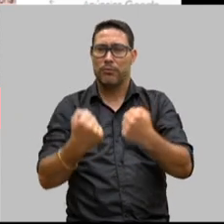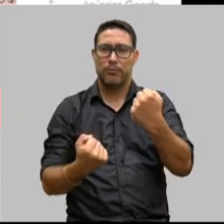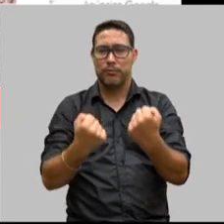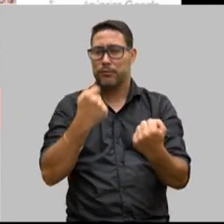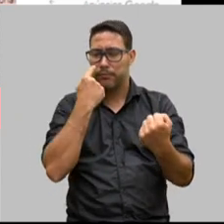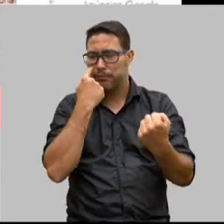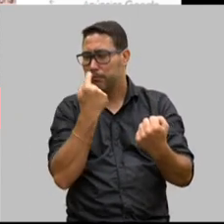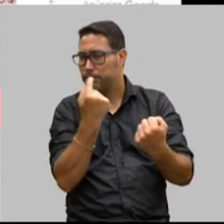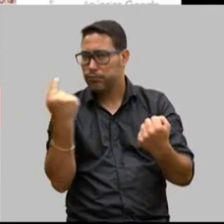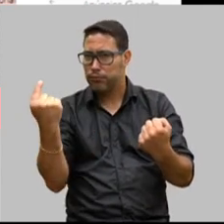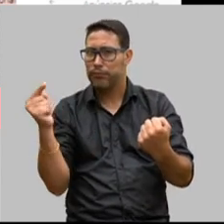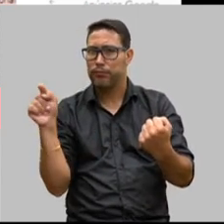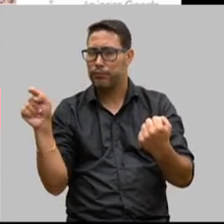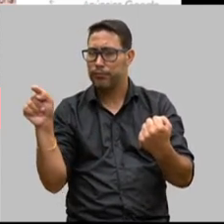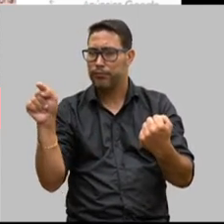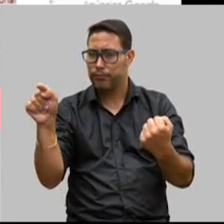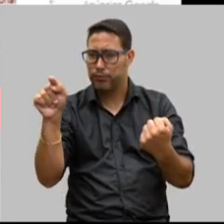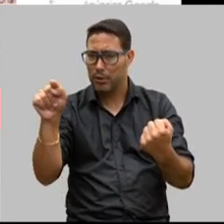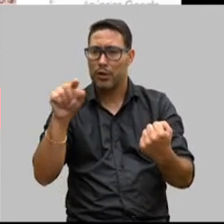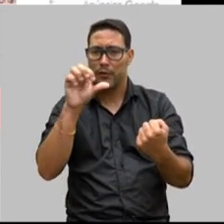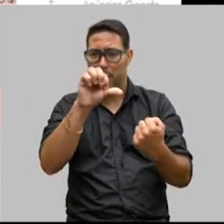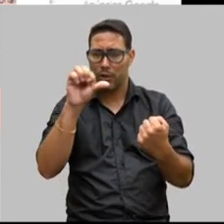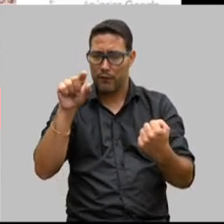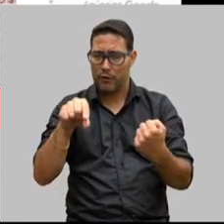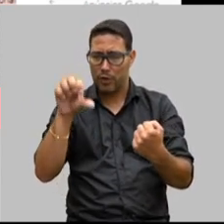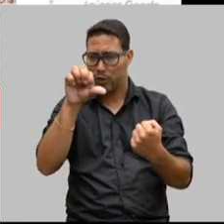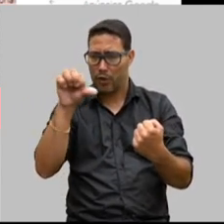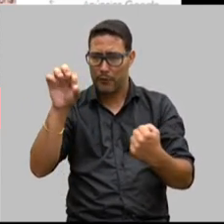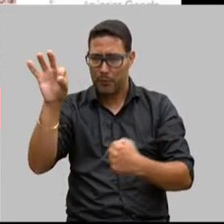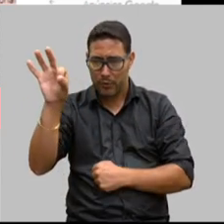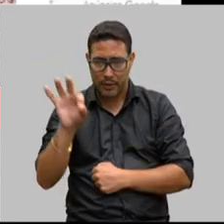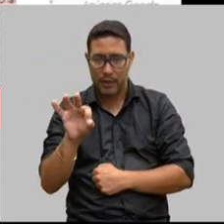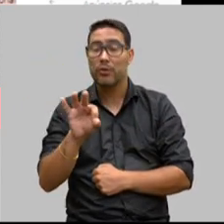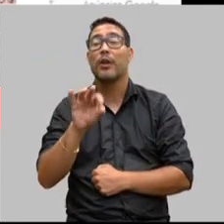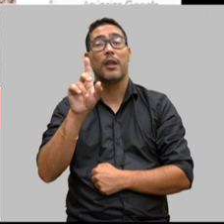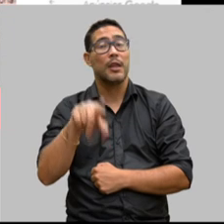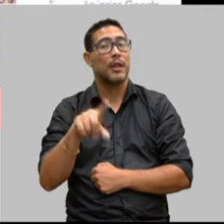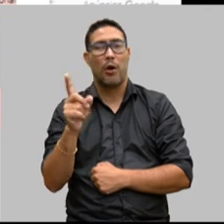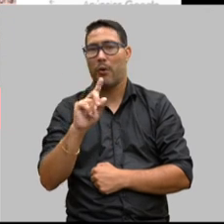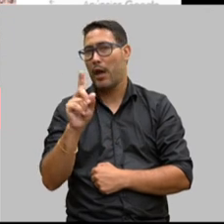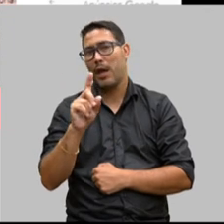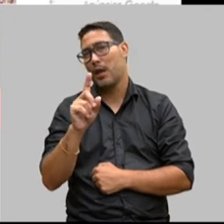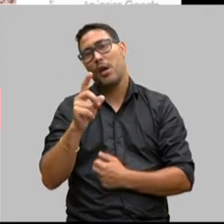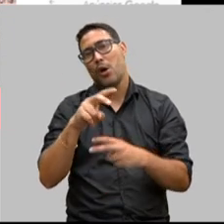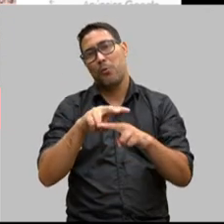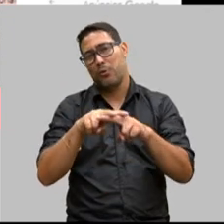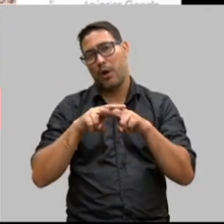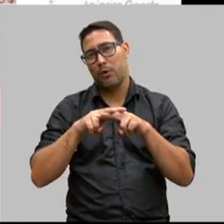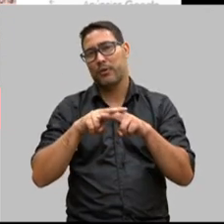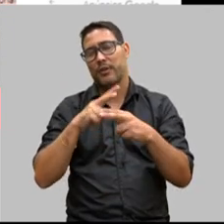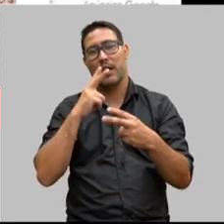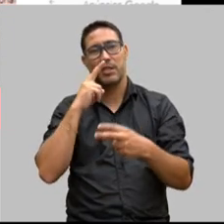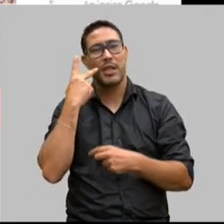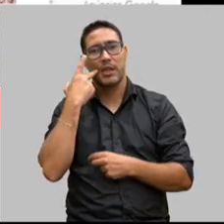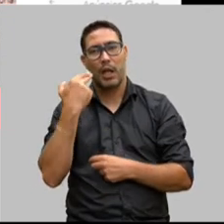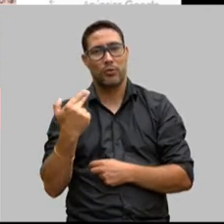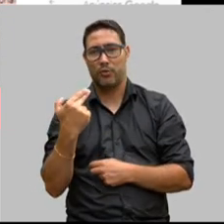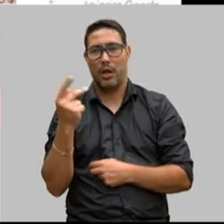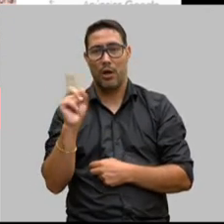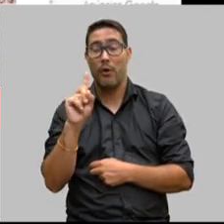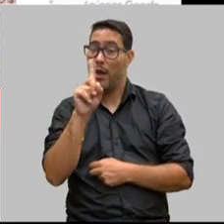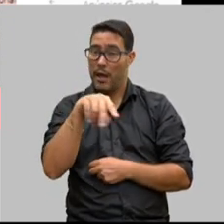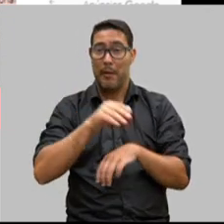posso dizer que 99,9% não são causados naturalmente, são por intervenção